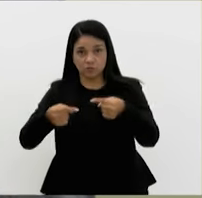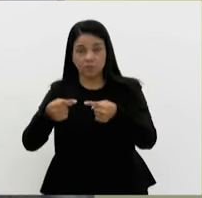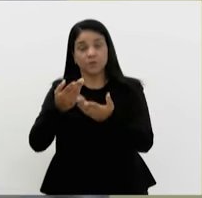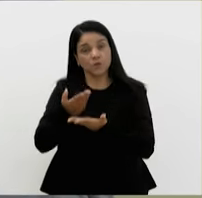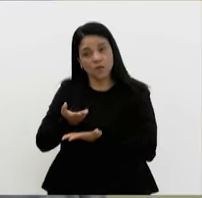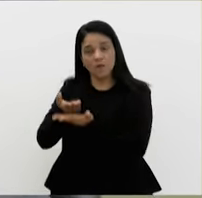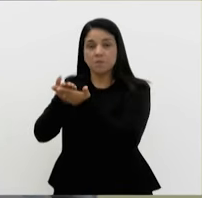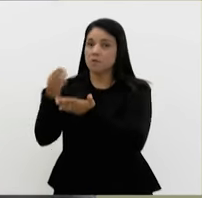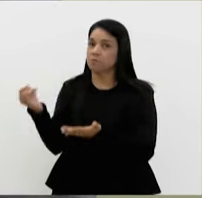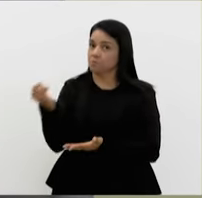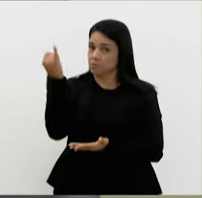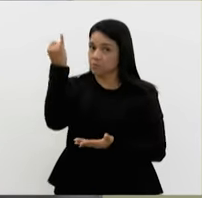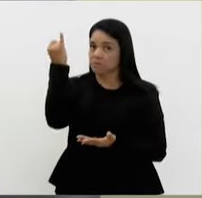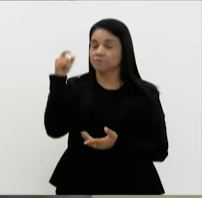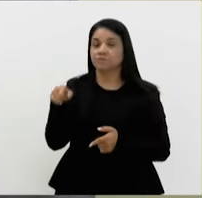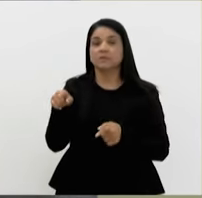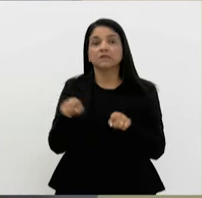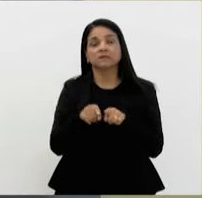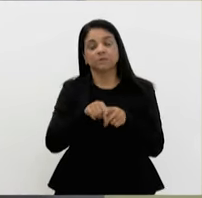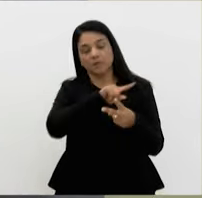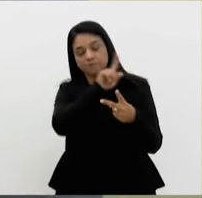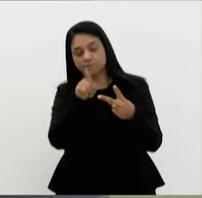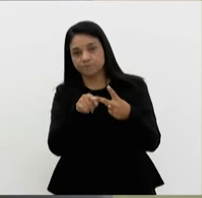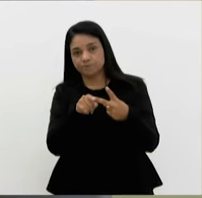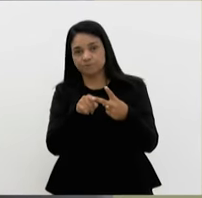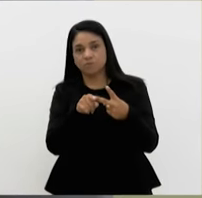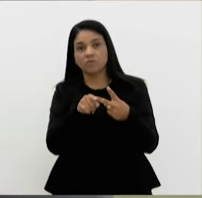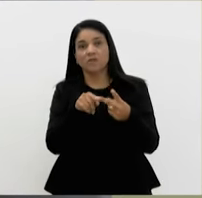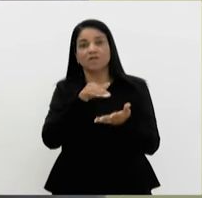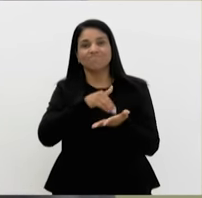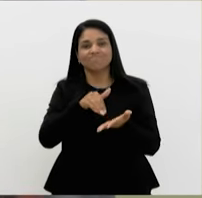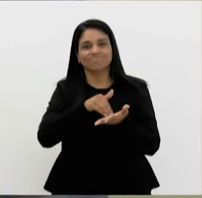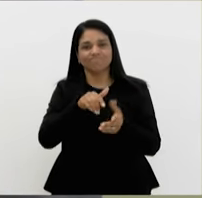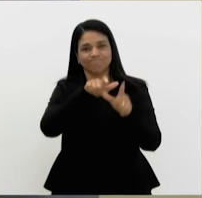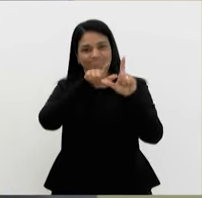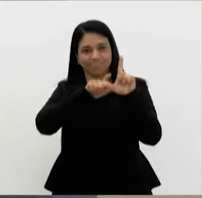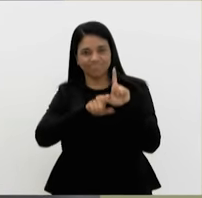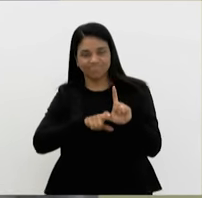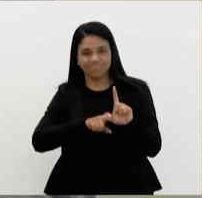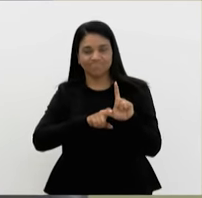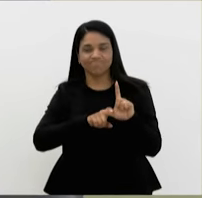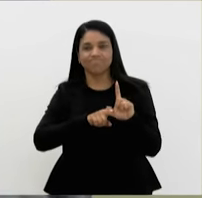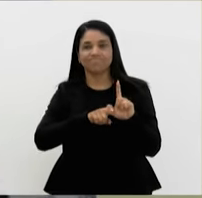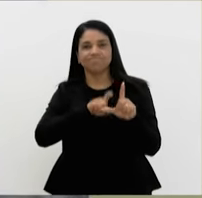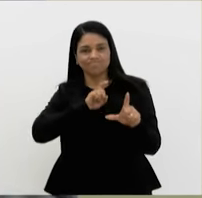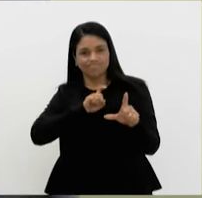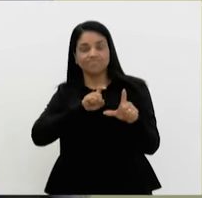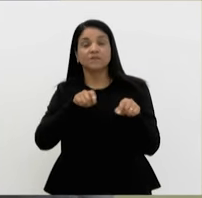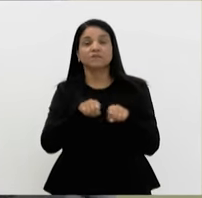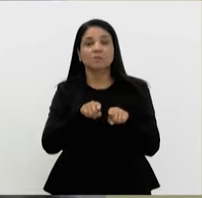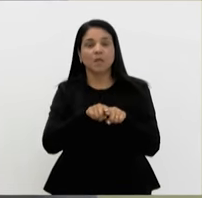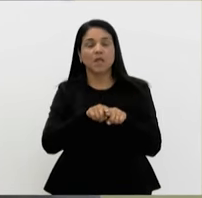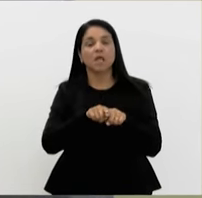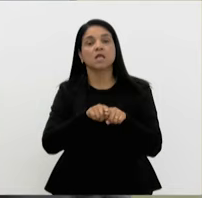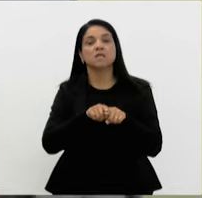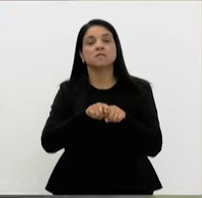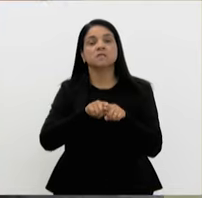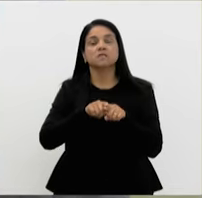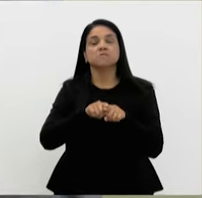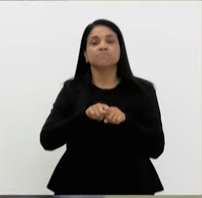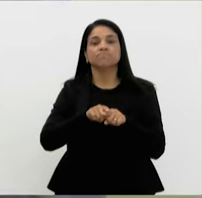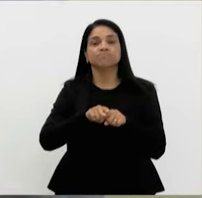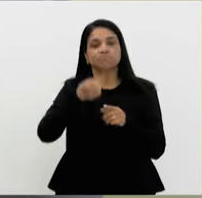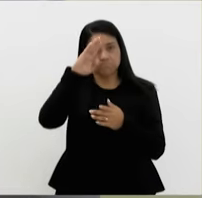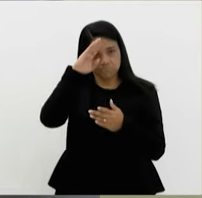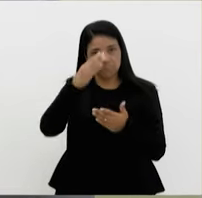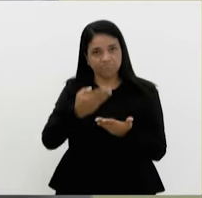encaminhamento importante. Segundo, a ausência da Secretaria de Assistência Social também nos permiteu a necessidade de